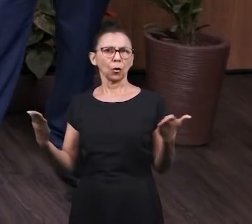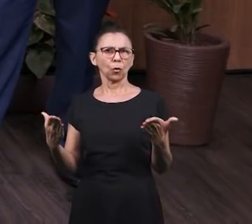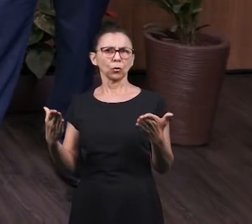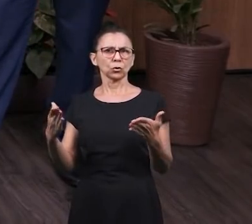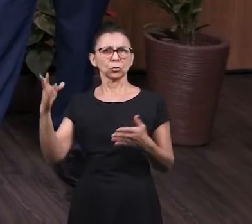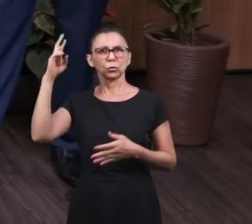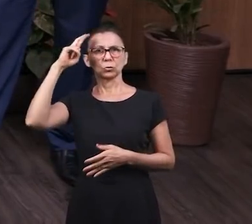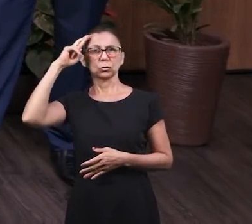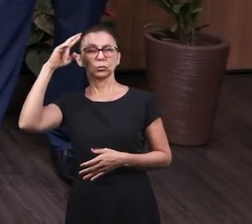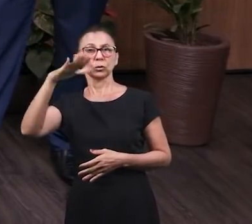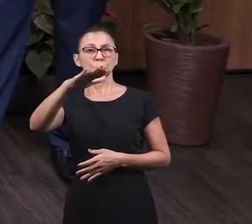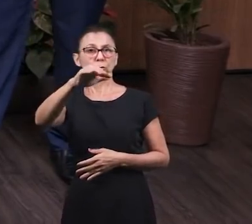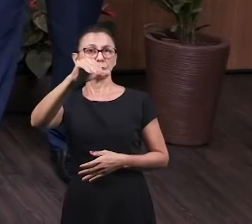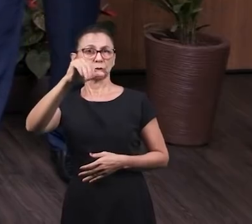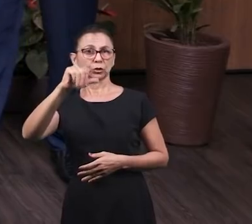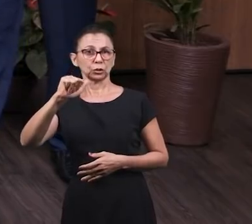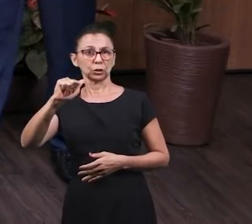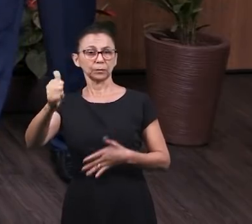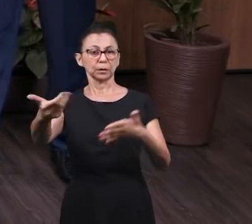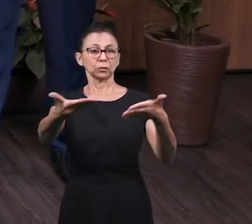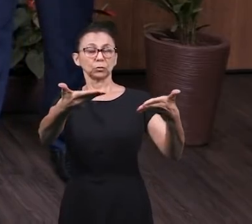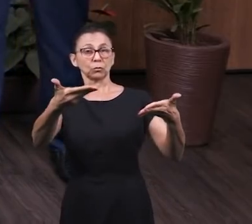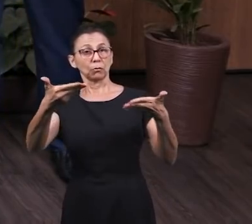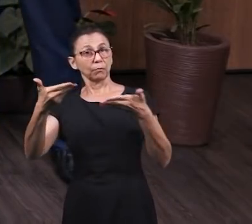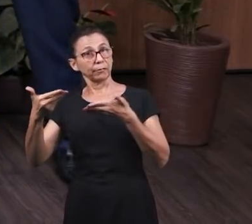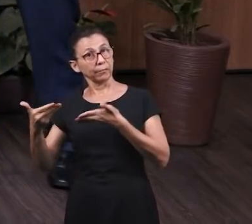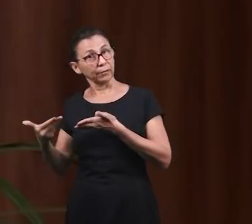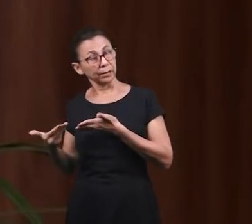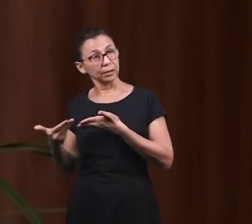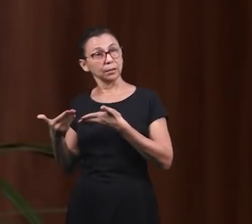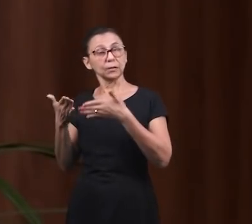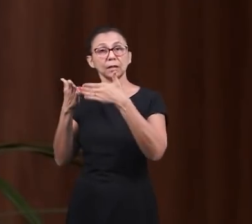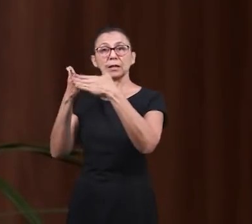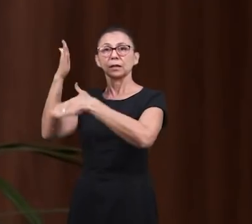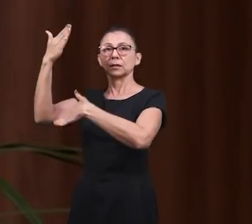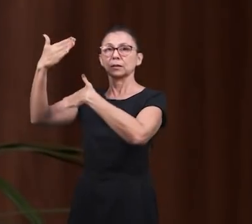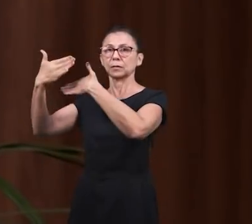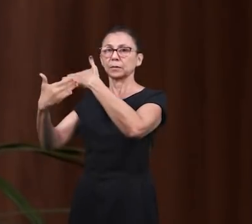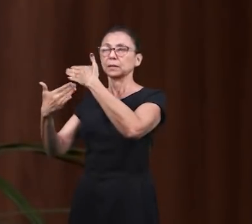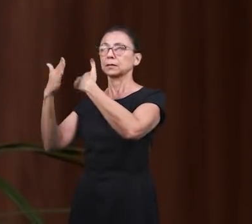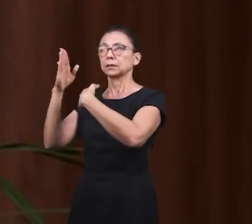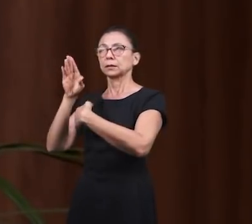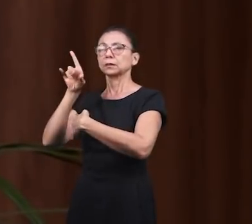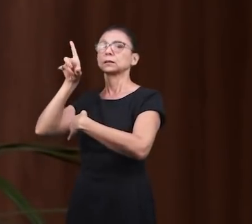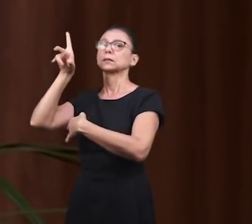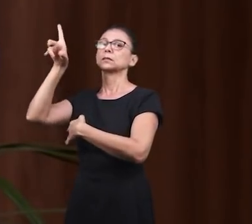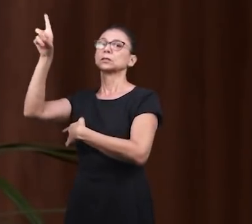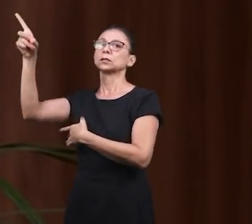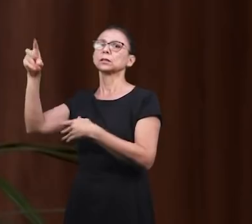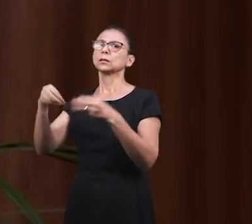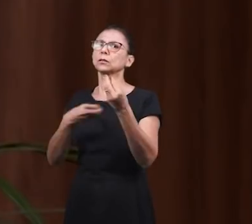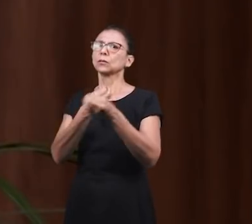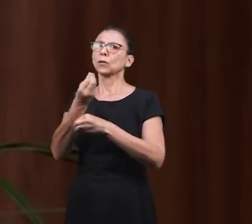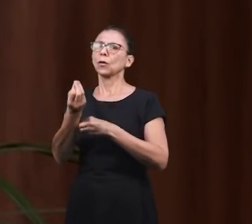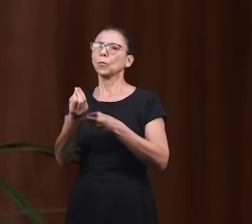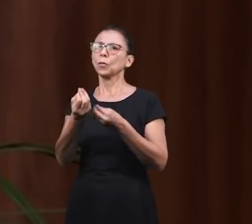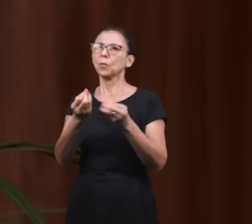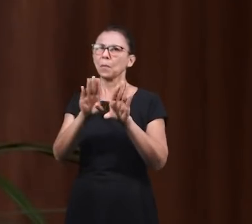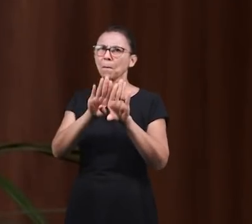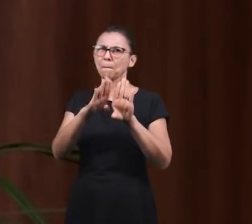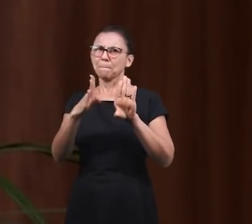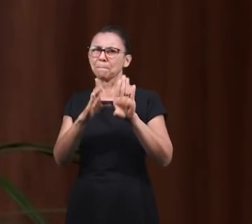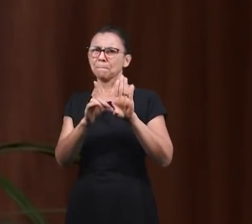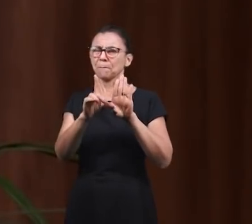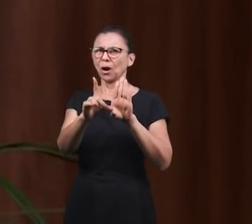convite. Que convite é este? Para que o homem entre na presença de Deus através da